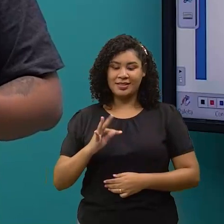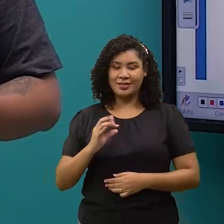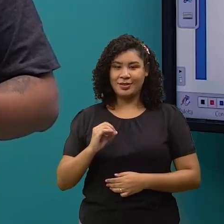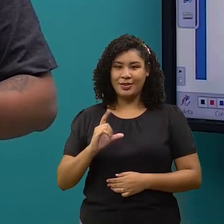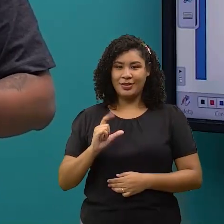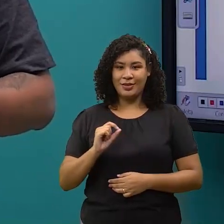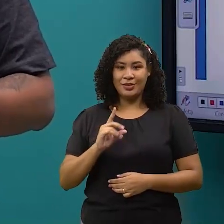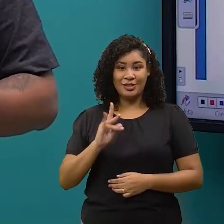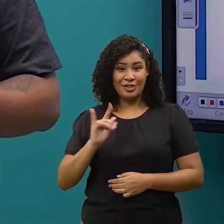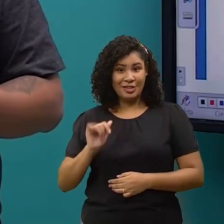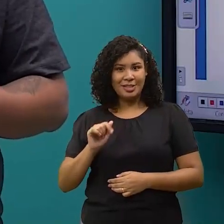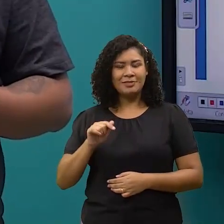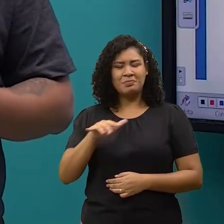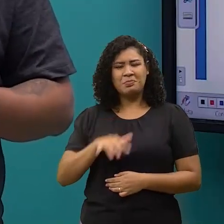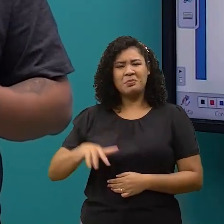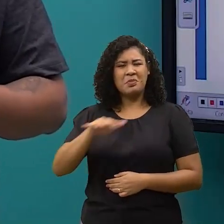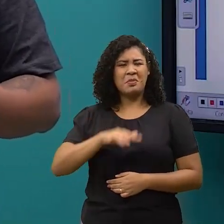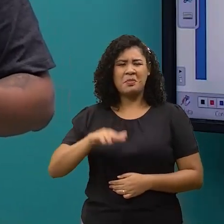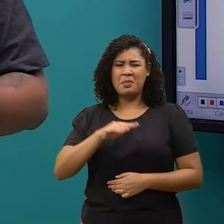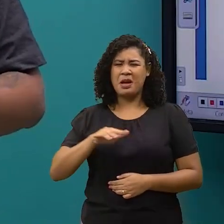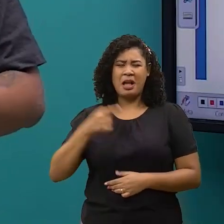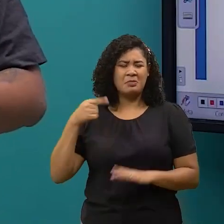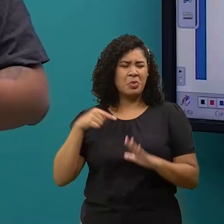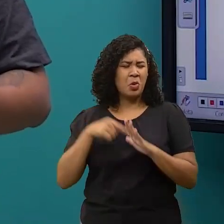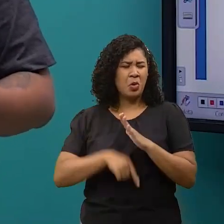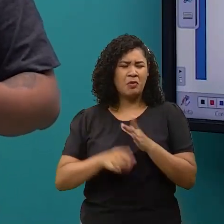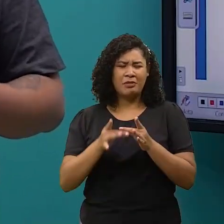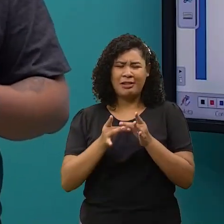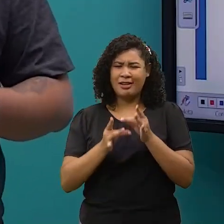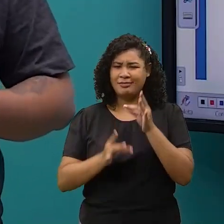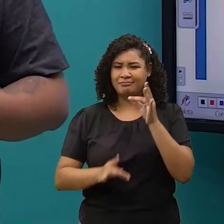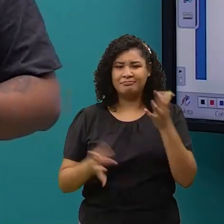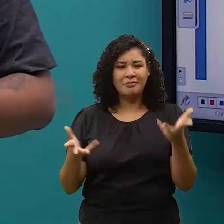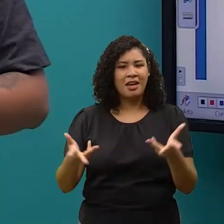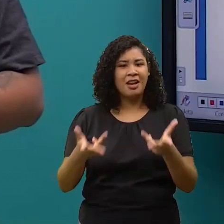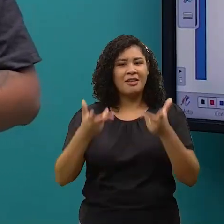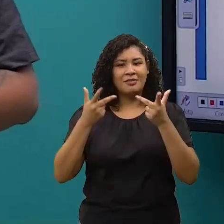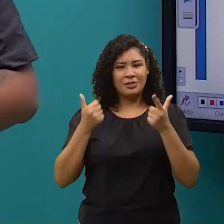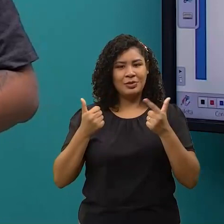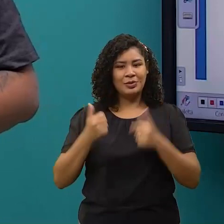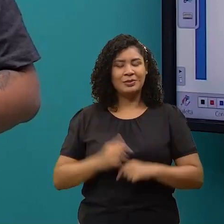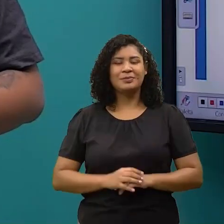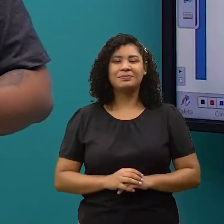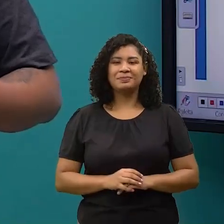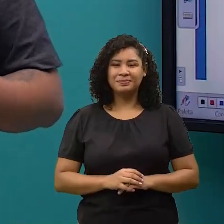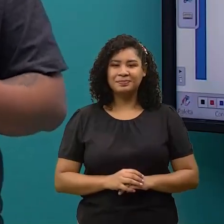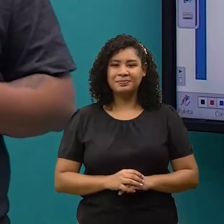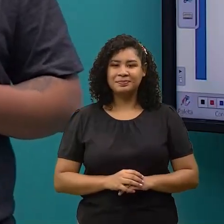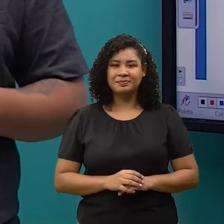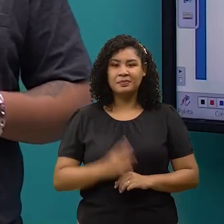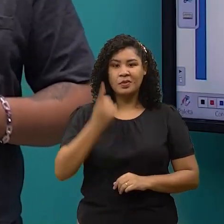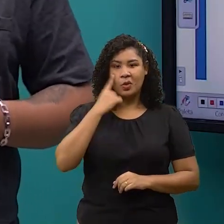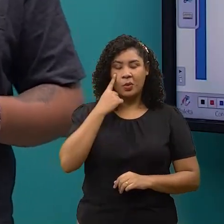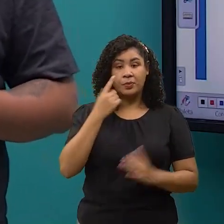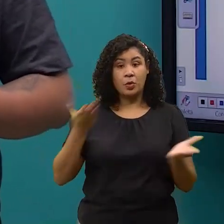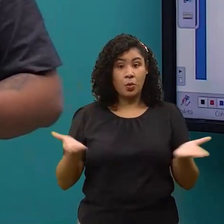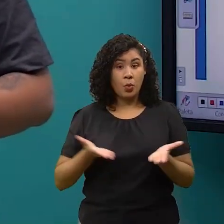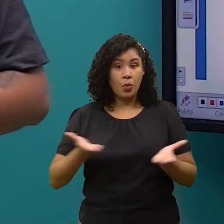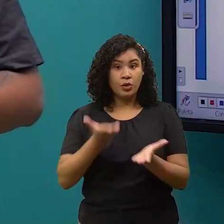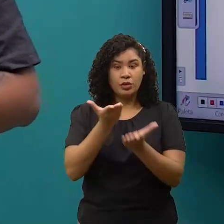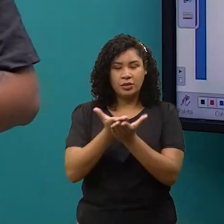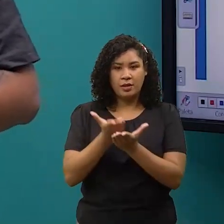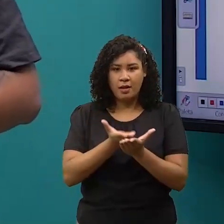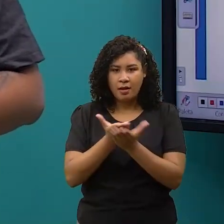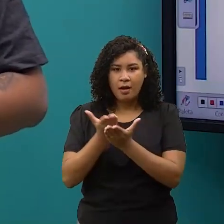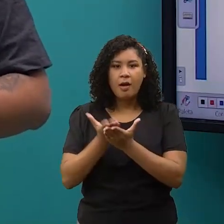tão vasta, tão rica, que tem um equipamento tão importante que é o microscópio. Nessa aula de hoje, a gente viu